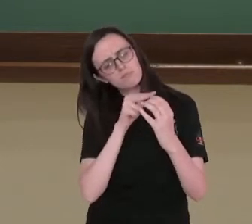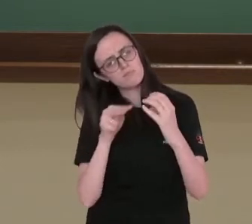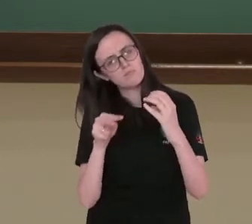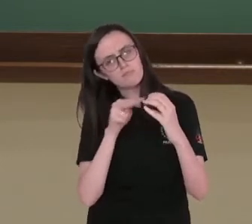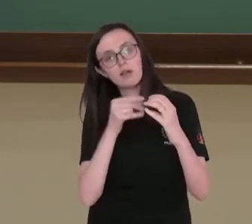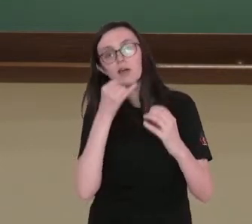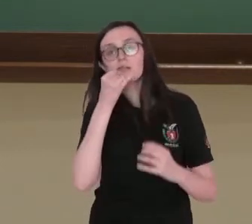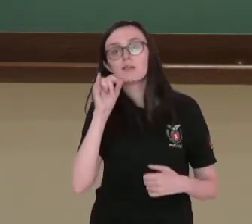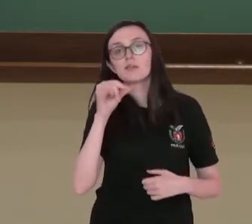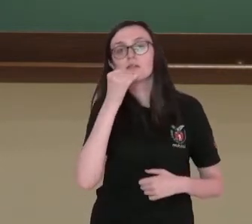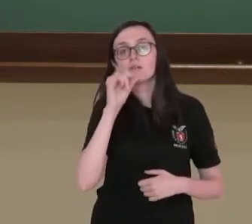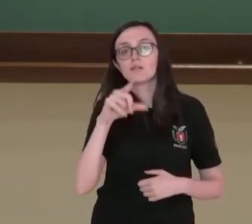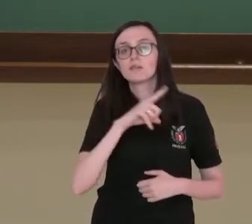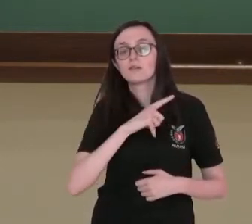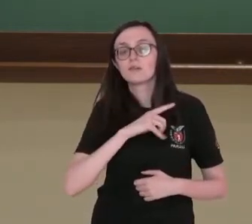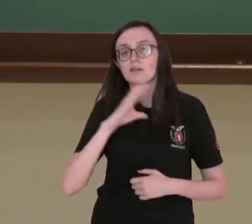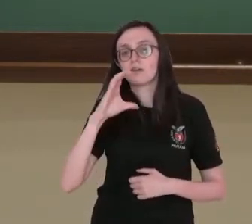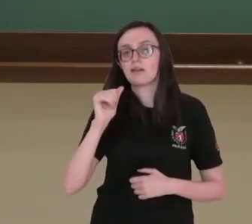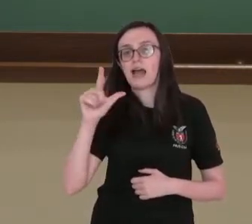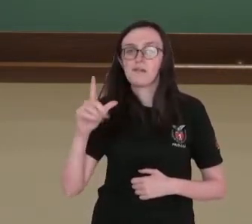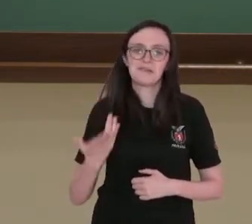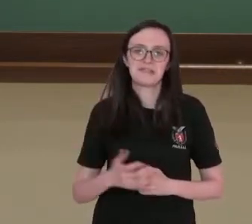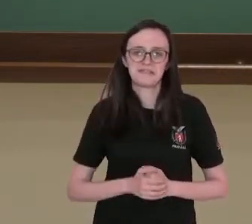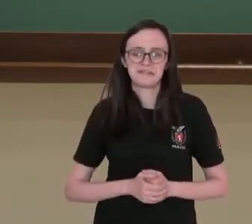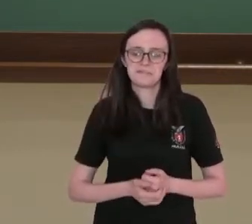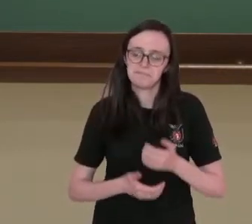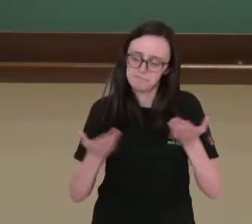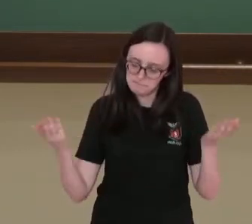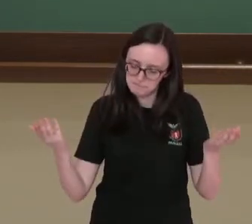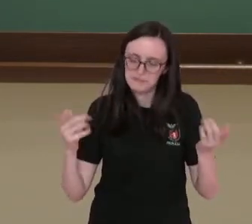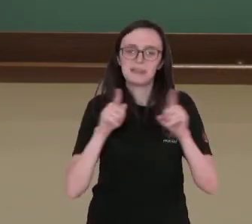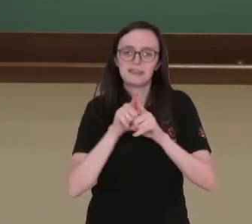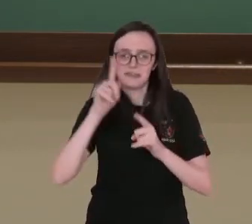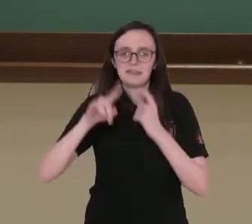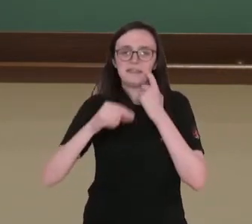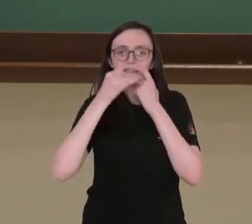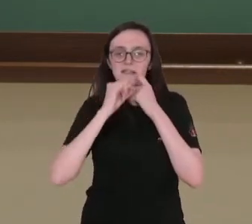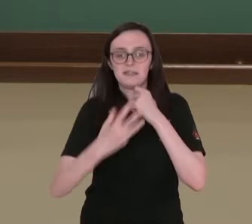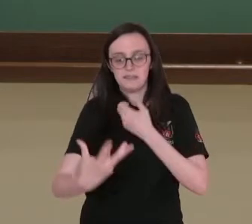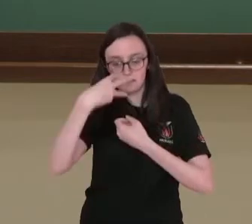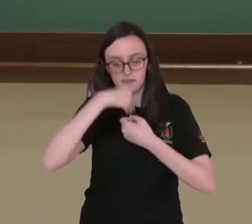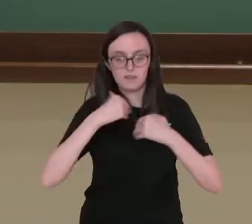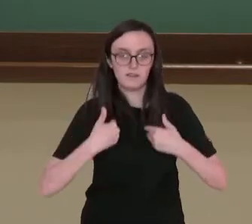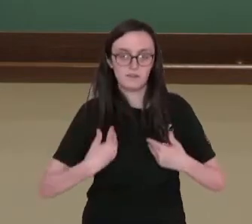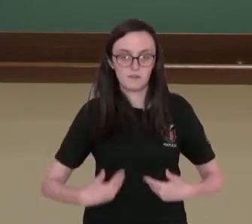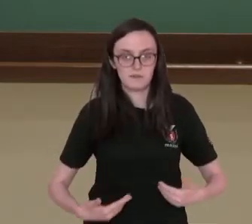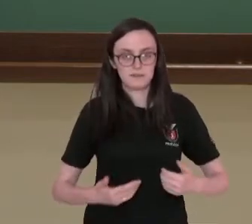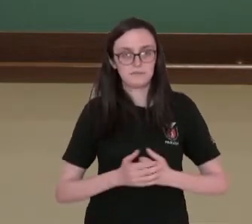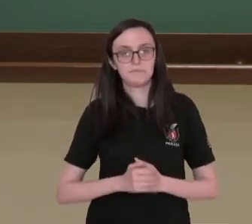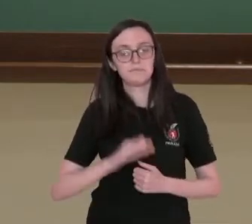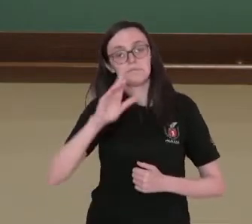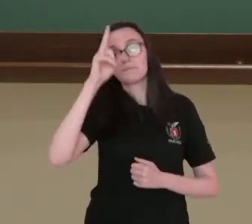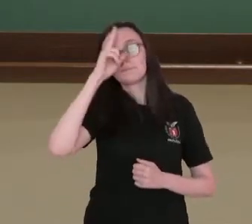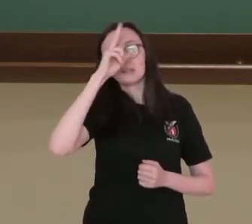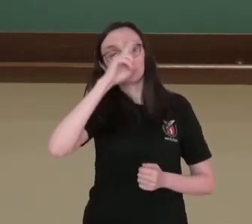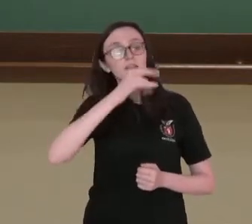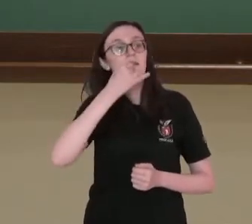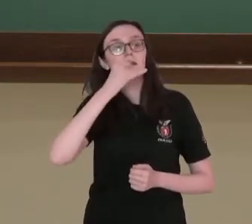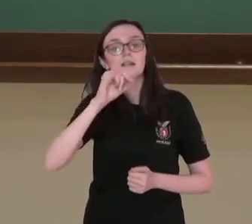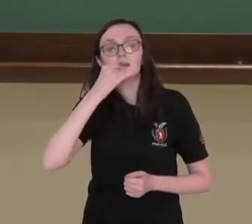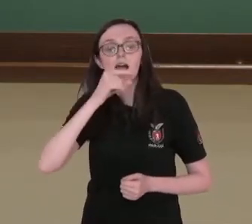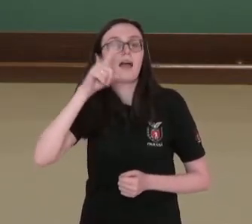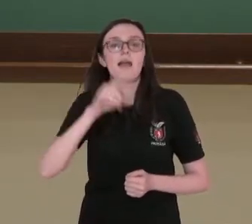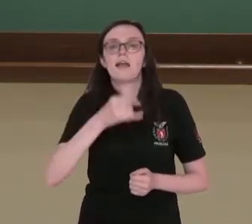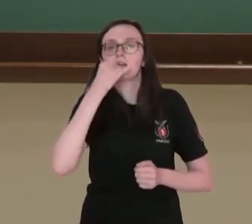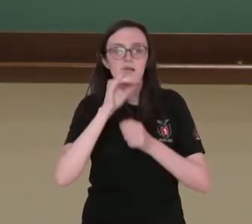de energia dada em calorias. Então, essa energia ela vai ficar no meu corpo. E pessoal, lembre-se, energia é